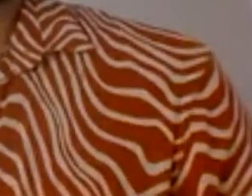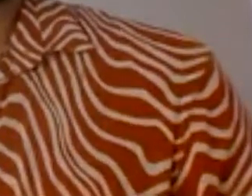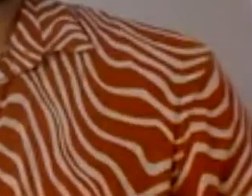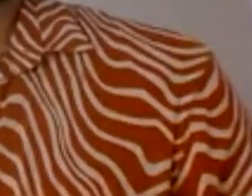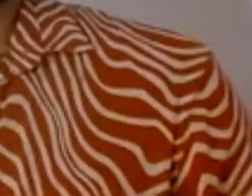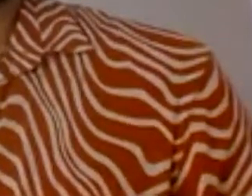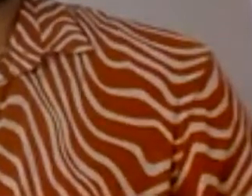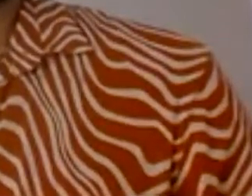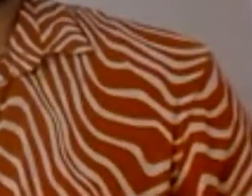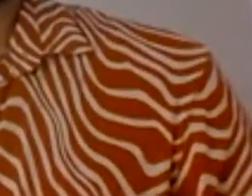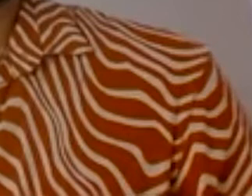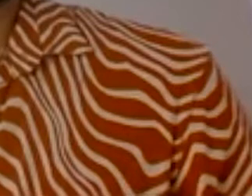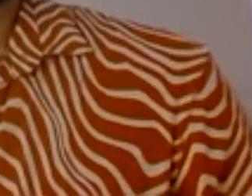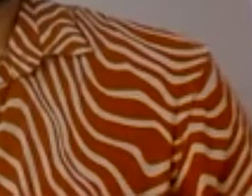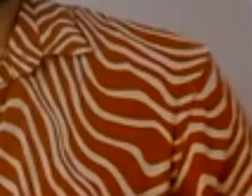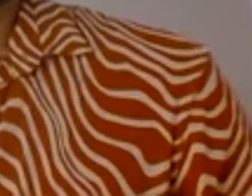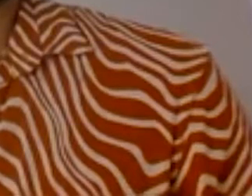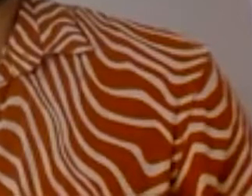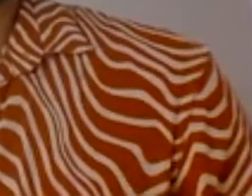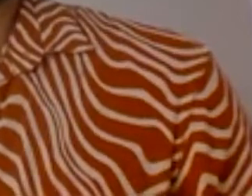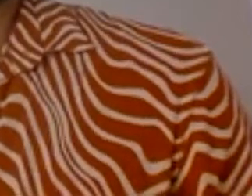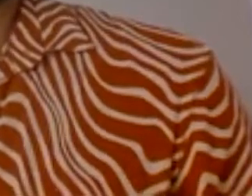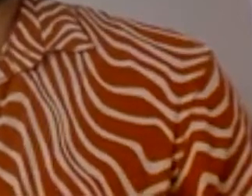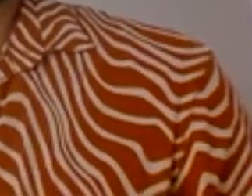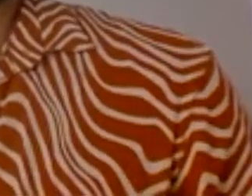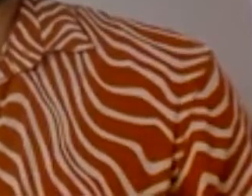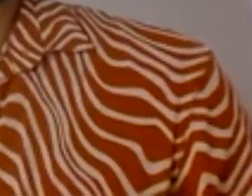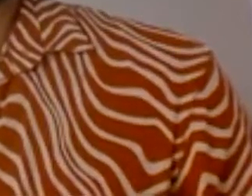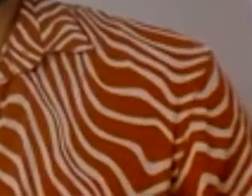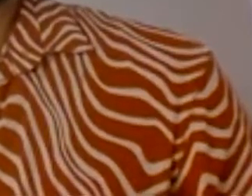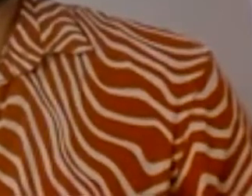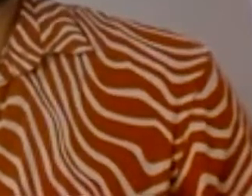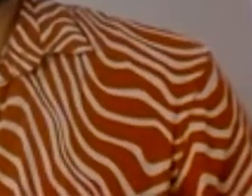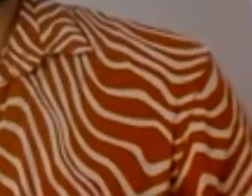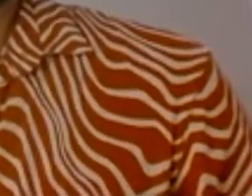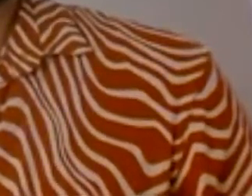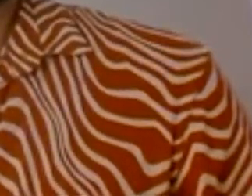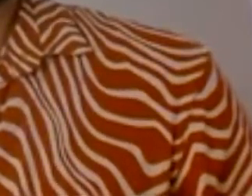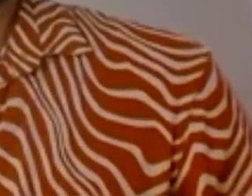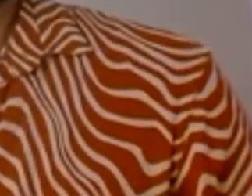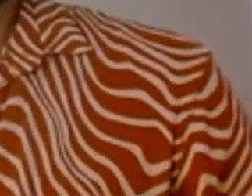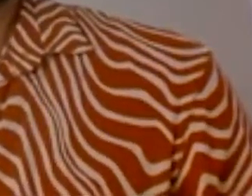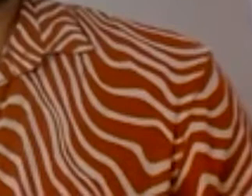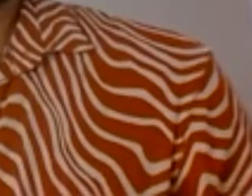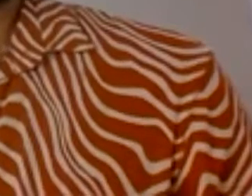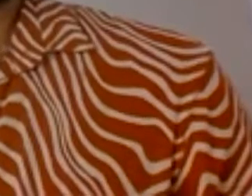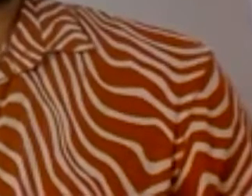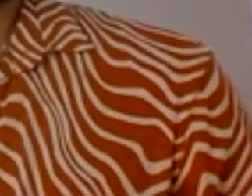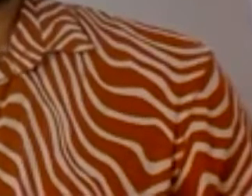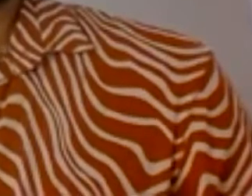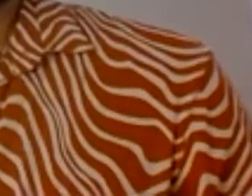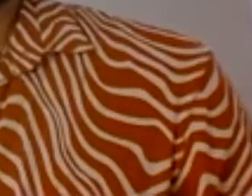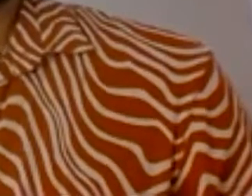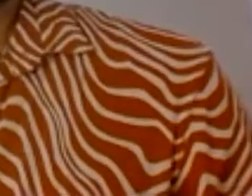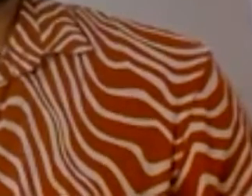do encontro, Diego Mauro, que vai falar um pouco mais sobre o ciclo de conversas, sobre o tema dessa edição, que é o verbo acolher, e apresentar o nosso